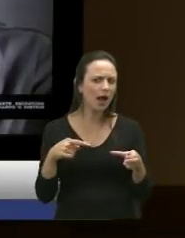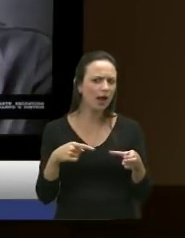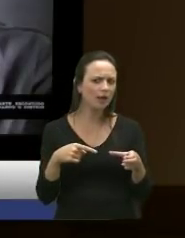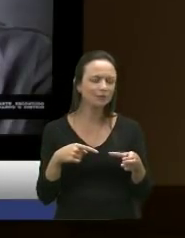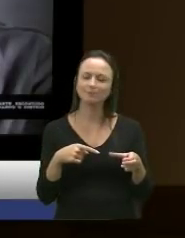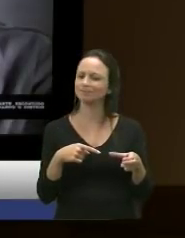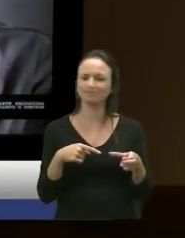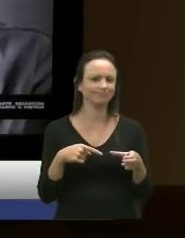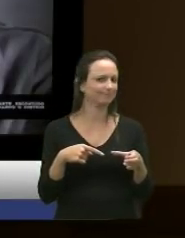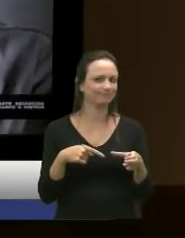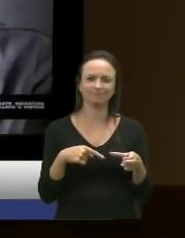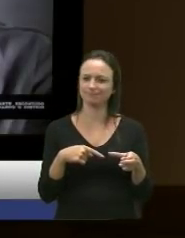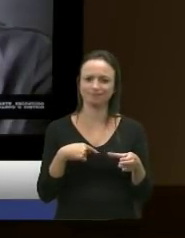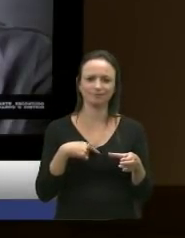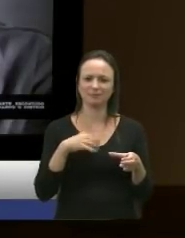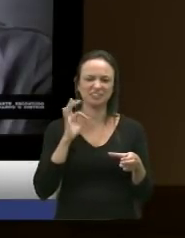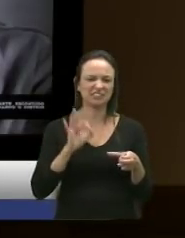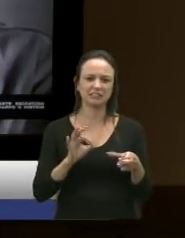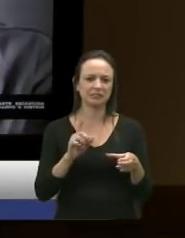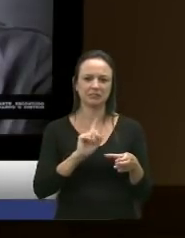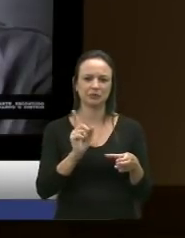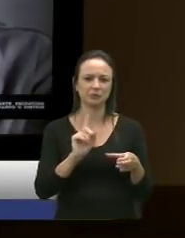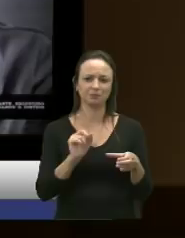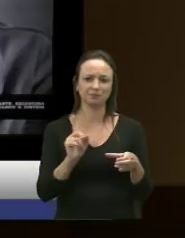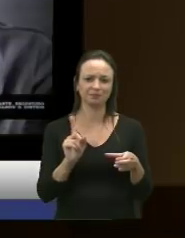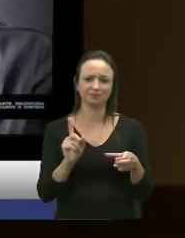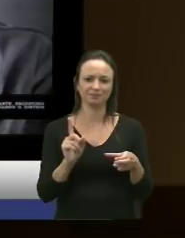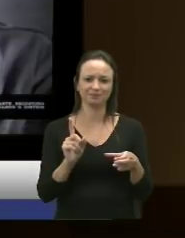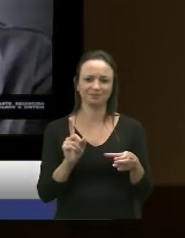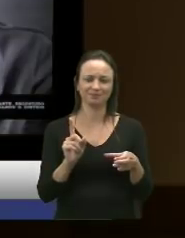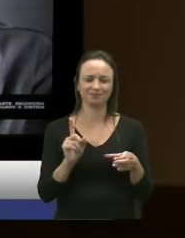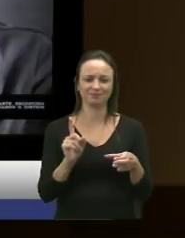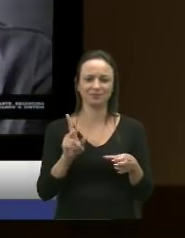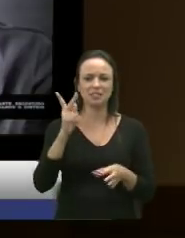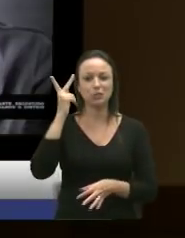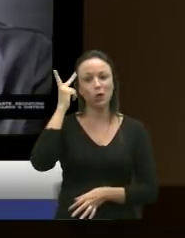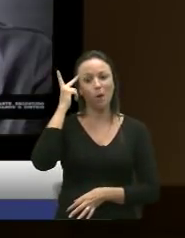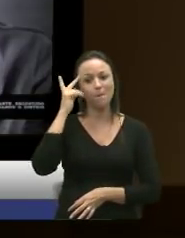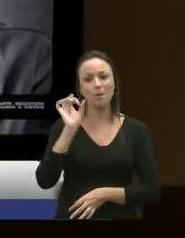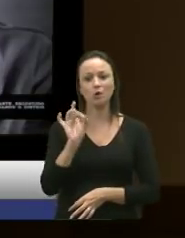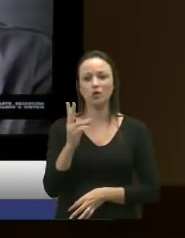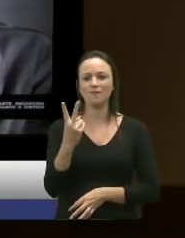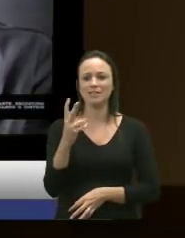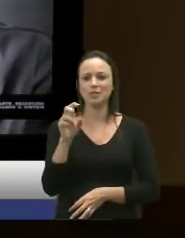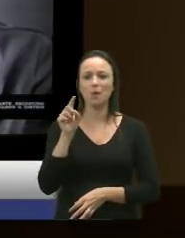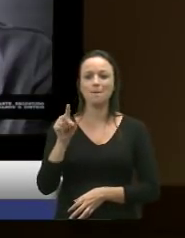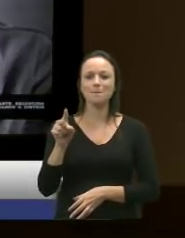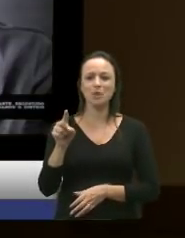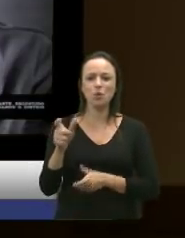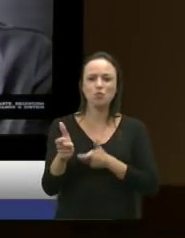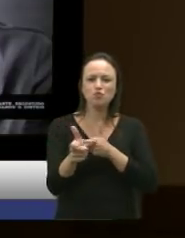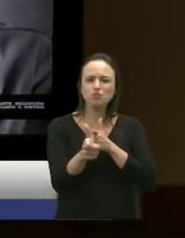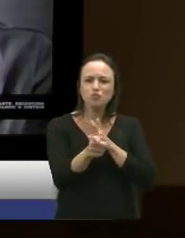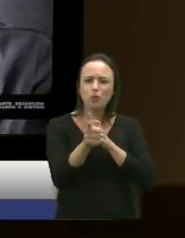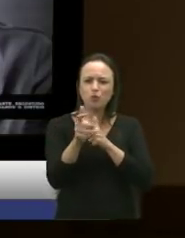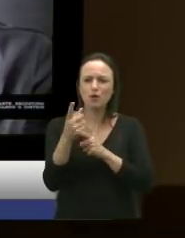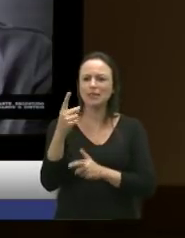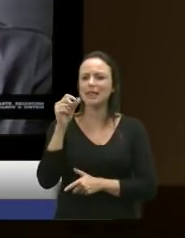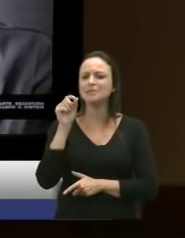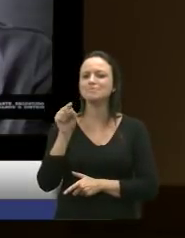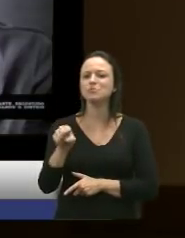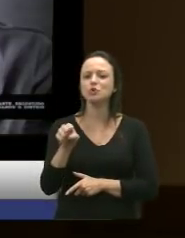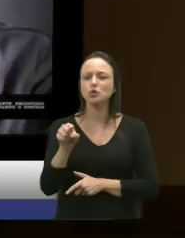Garanto que não. Garanto que não. São Paulo só tinha 25 mil fuzis, mais 10 mil armas que pudessem servir de